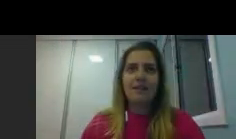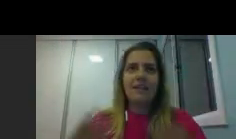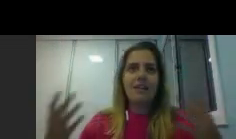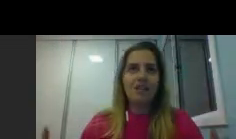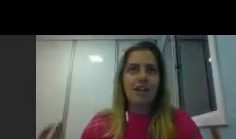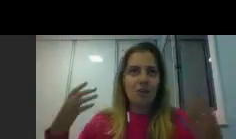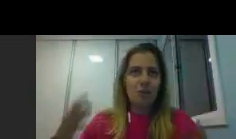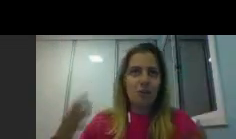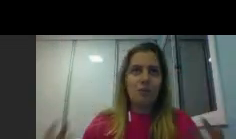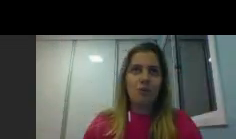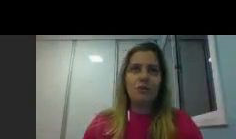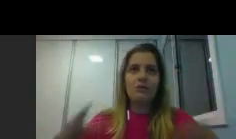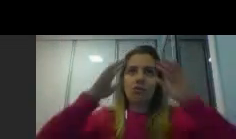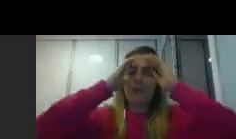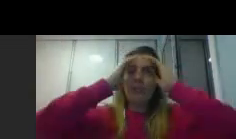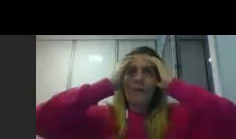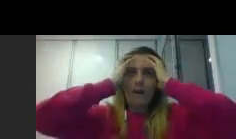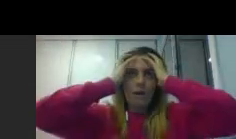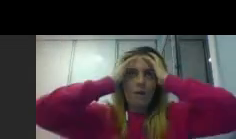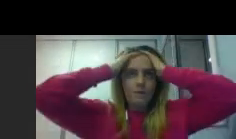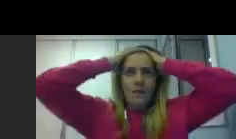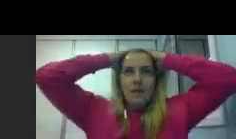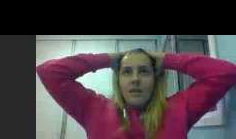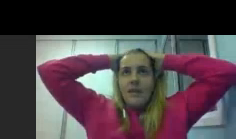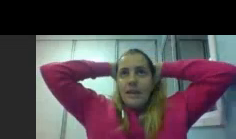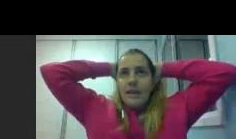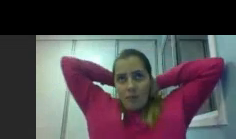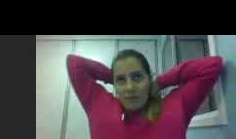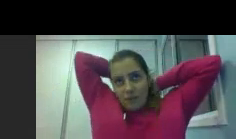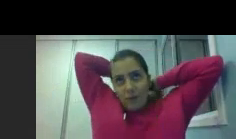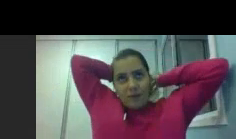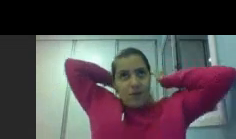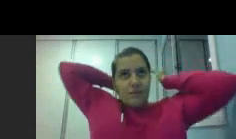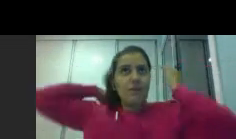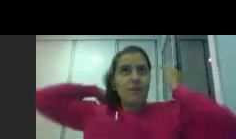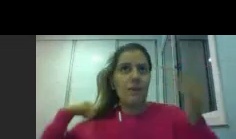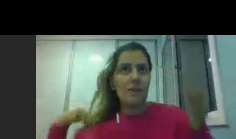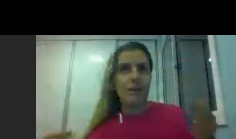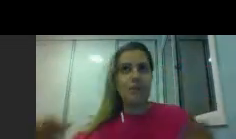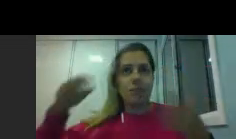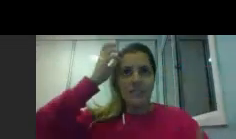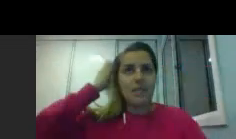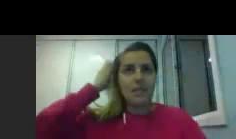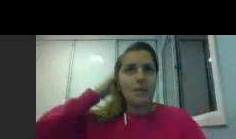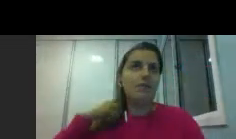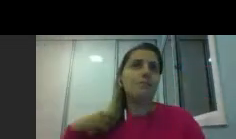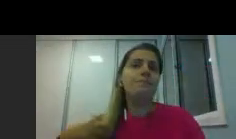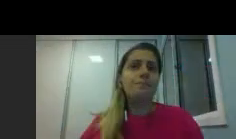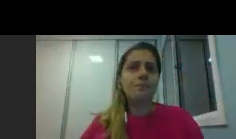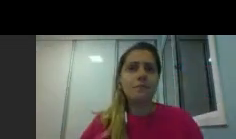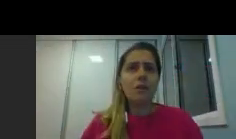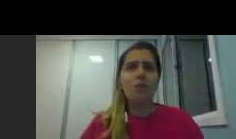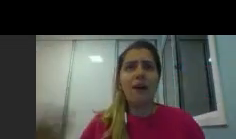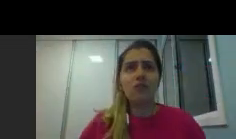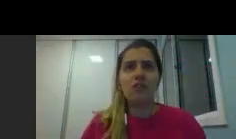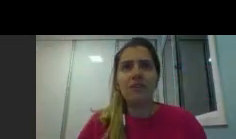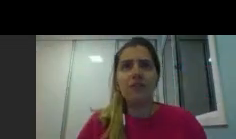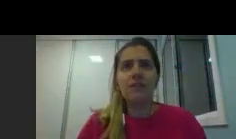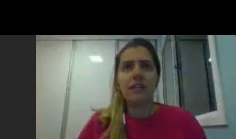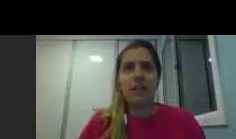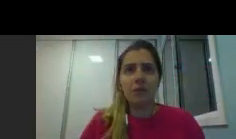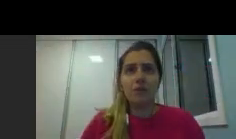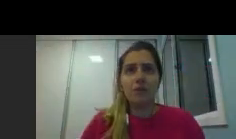vocês entenderem a genética como um todo só em uma aula. E aí tem algumas informações que são importantes, por exemplo, o